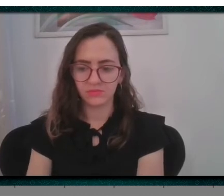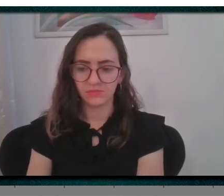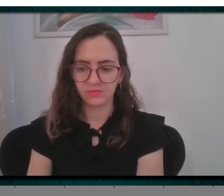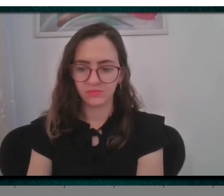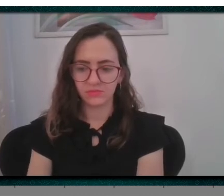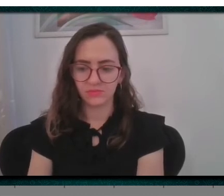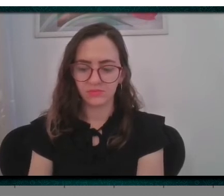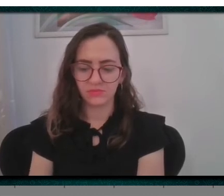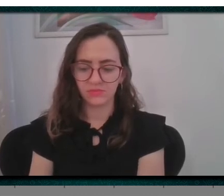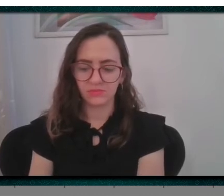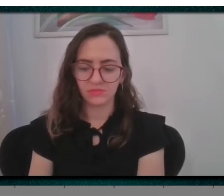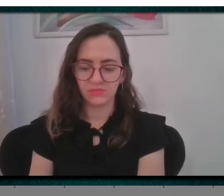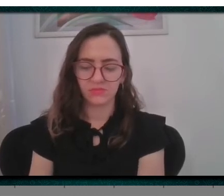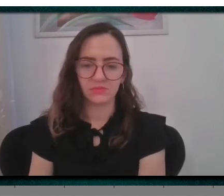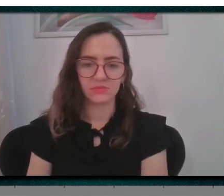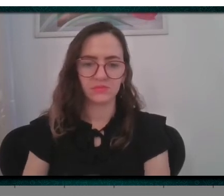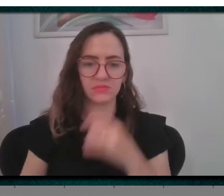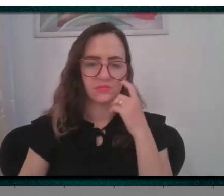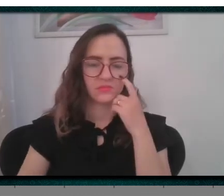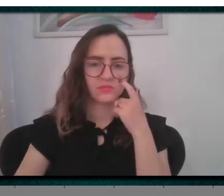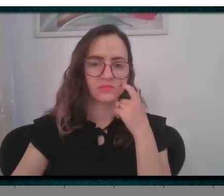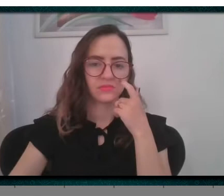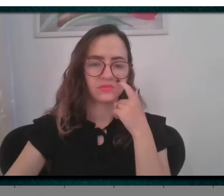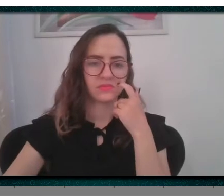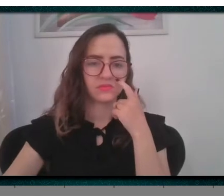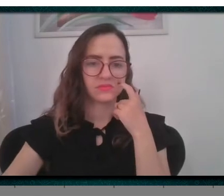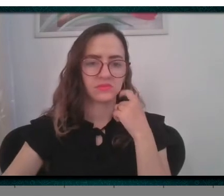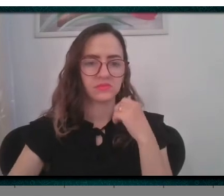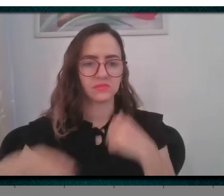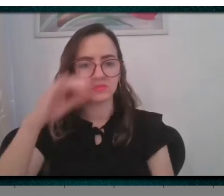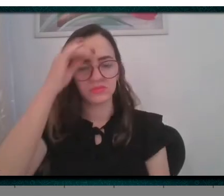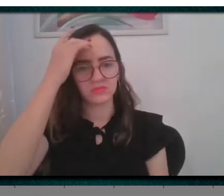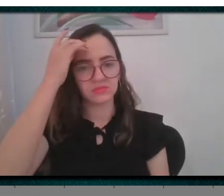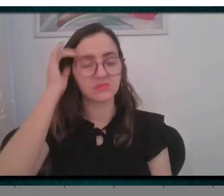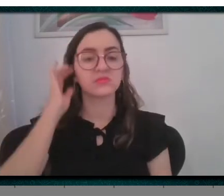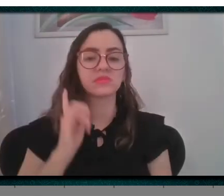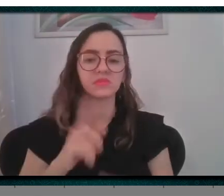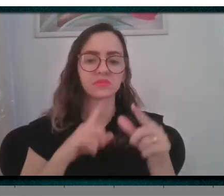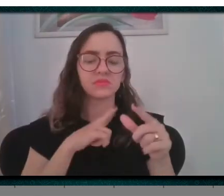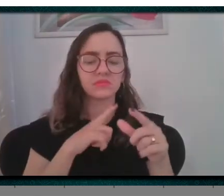Se eu tenho uma concentração maior, o que é que ele vai ser? Uma solução